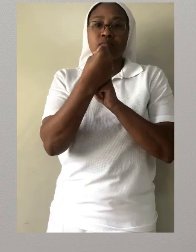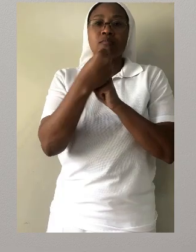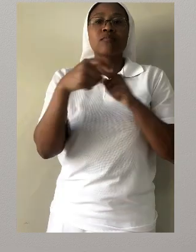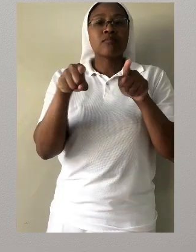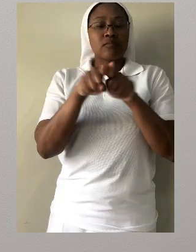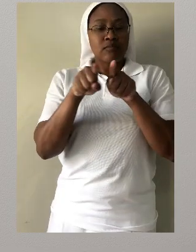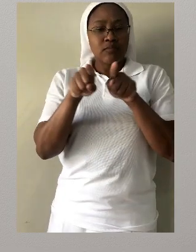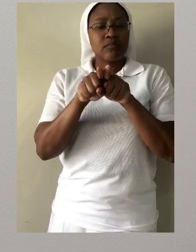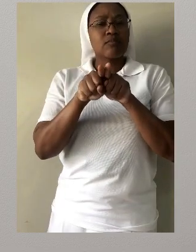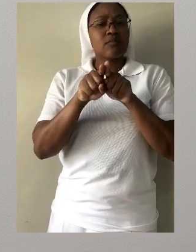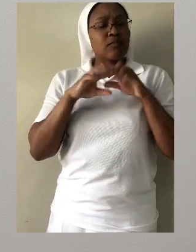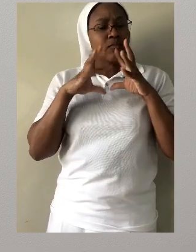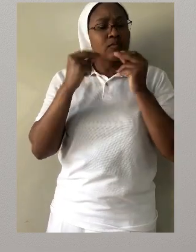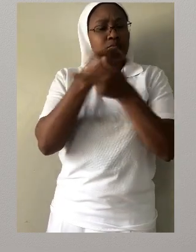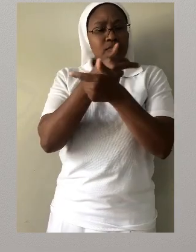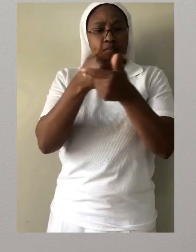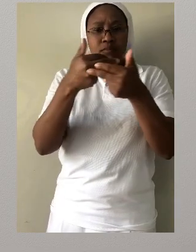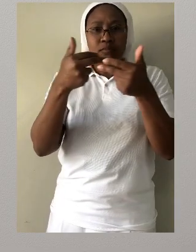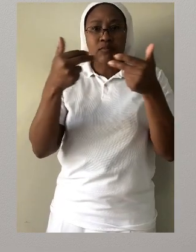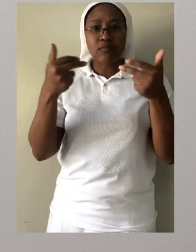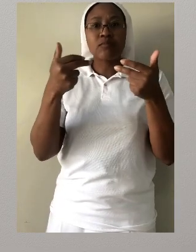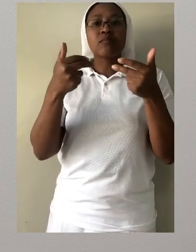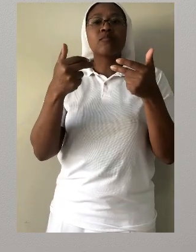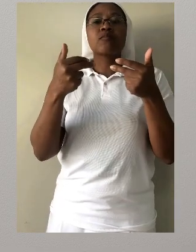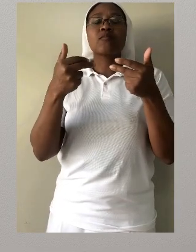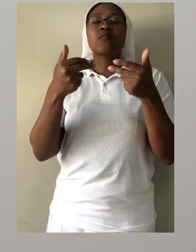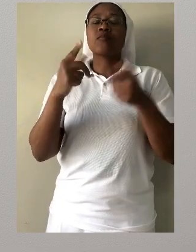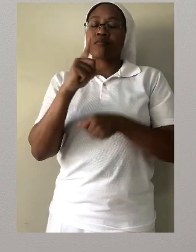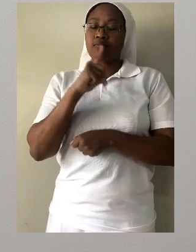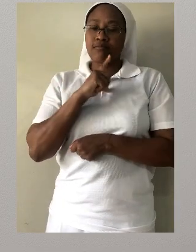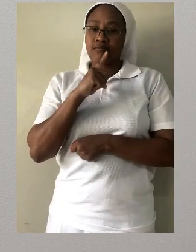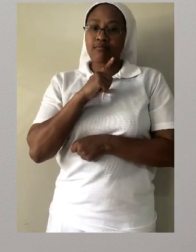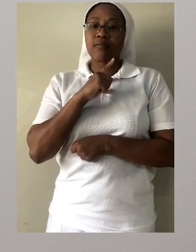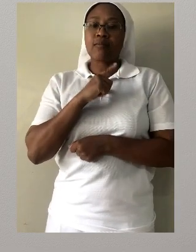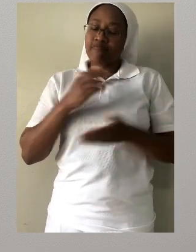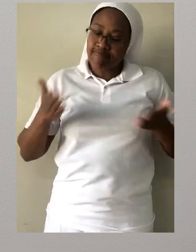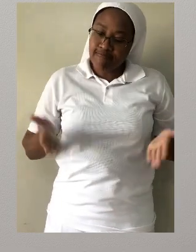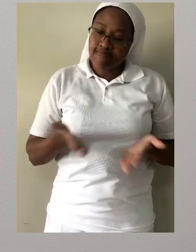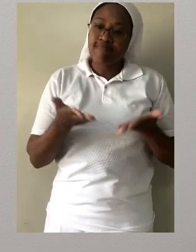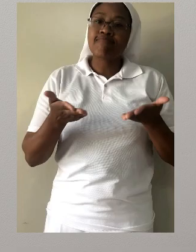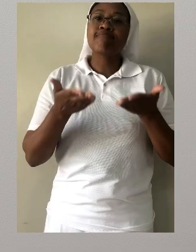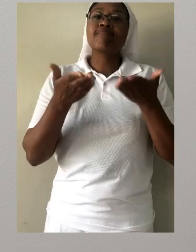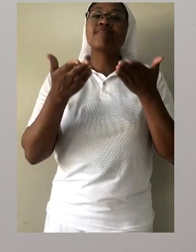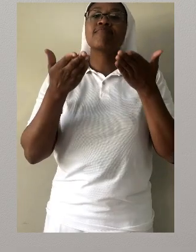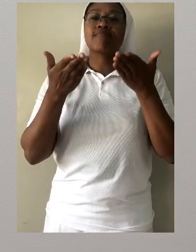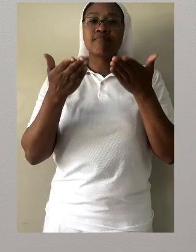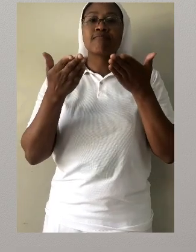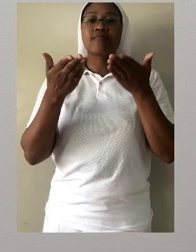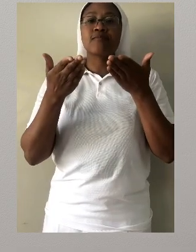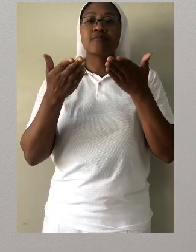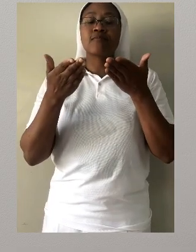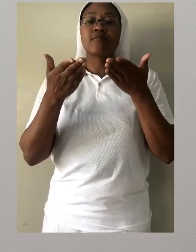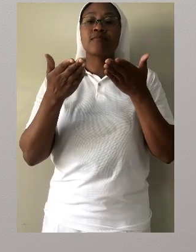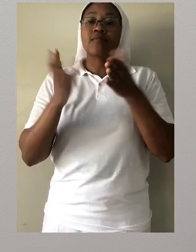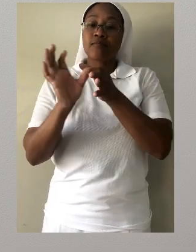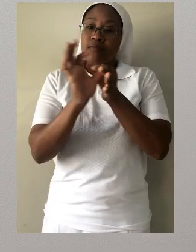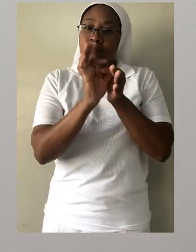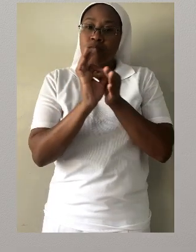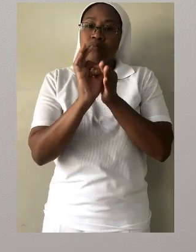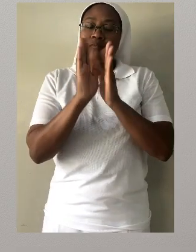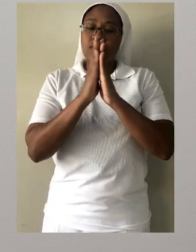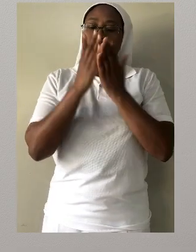societária, a dimensão cósmica, todas as dimensões são contempladas. Estimule-se uma